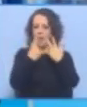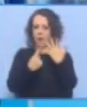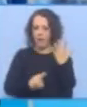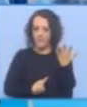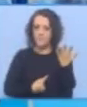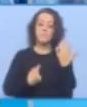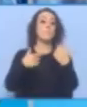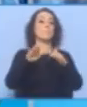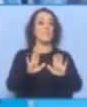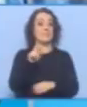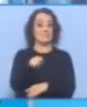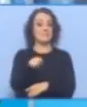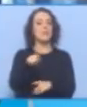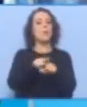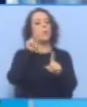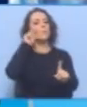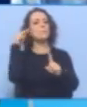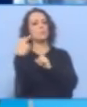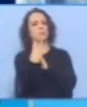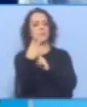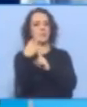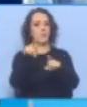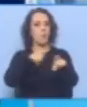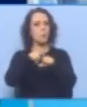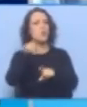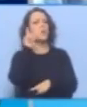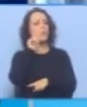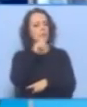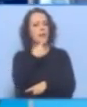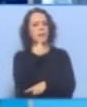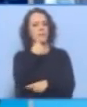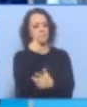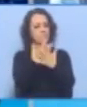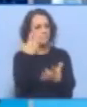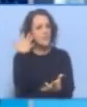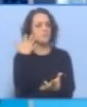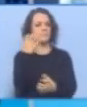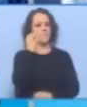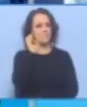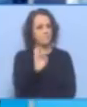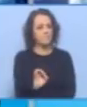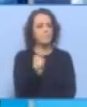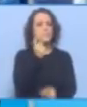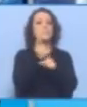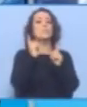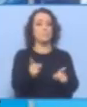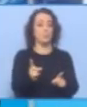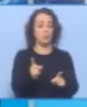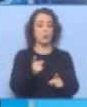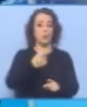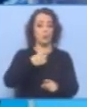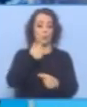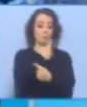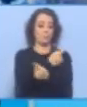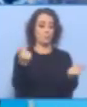mas esta perspectiva da política é importante salientar, pôr em relevo, porque estamos num contexto, como